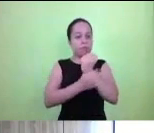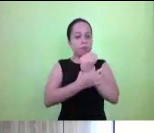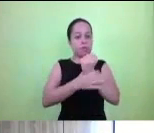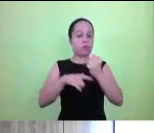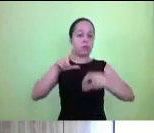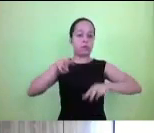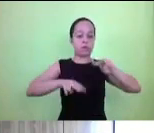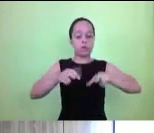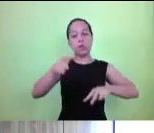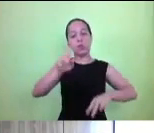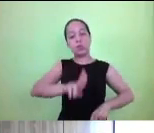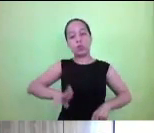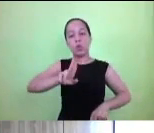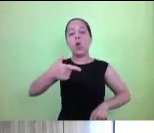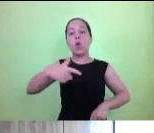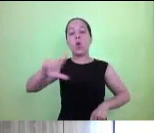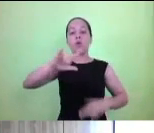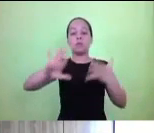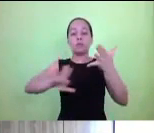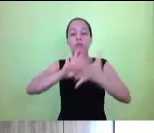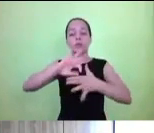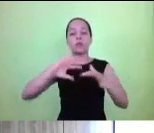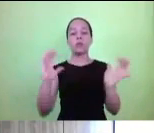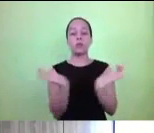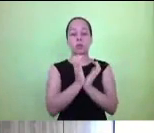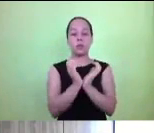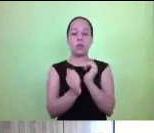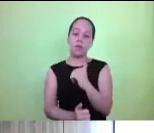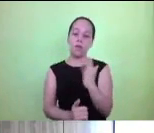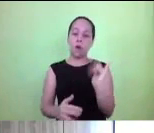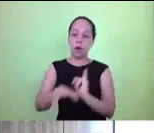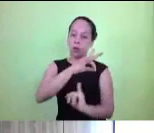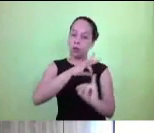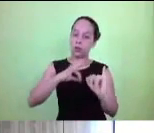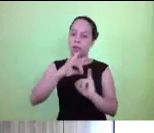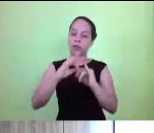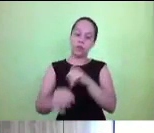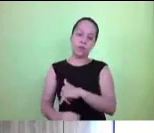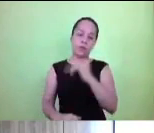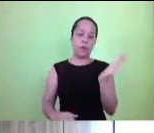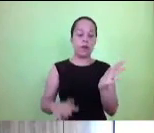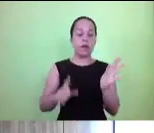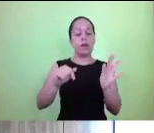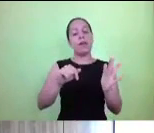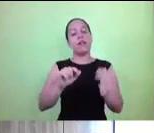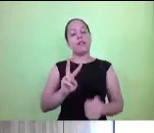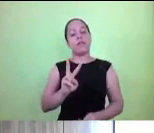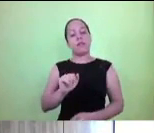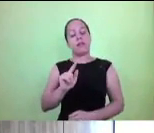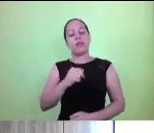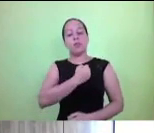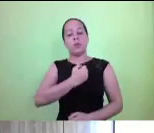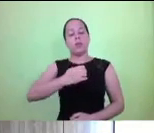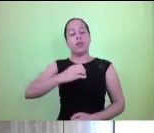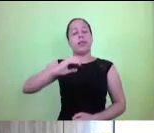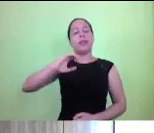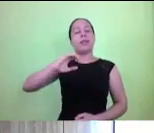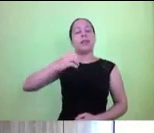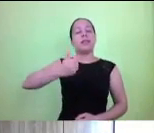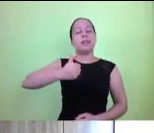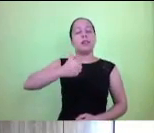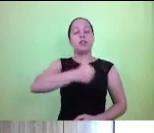Próximo sorteio: público externo, código de vaga 118, vagas destinadas